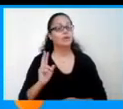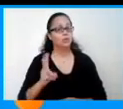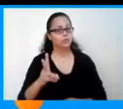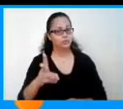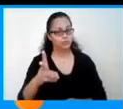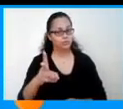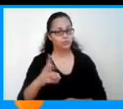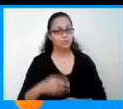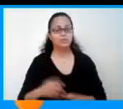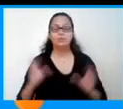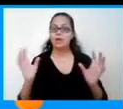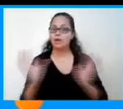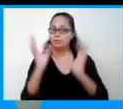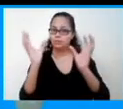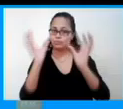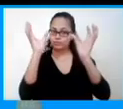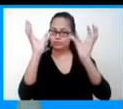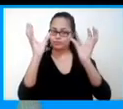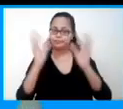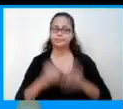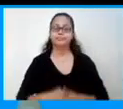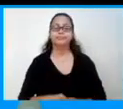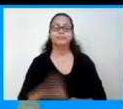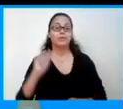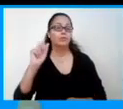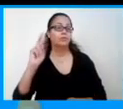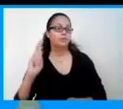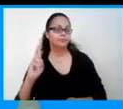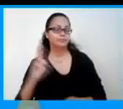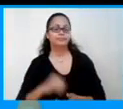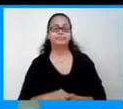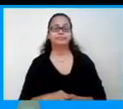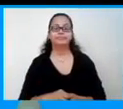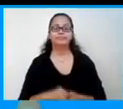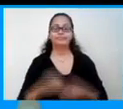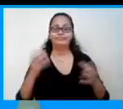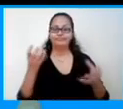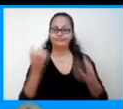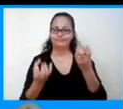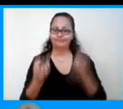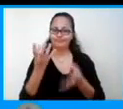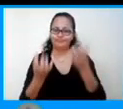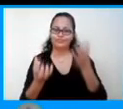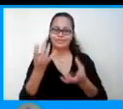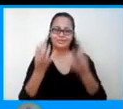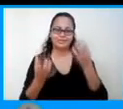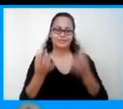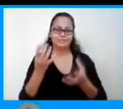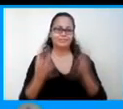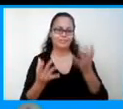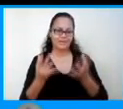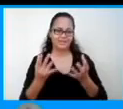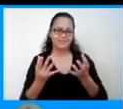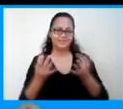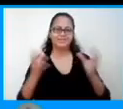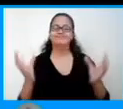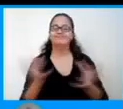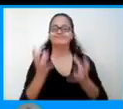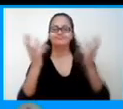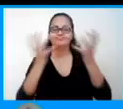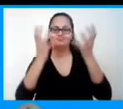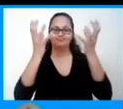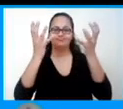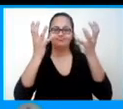Continuando aí, a poluição atmosférica, né? As queimadas é uma forma de poluição atmosférica, embora a maior parte